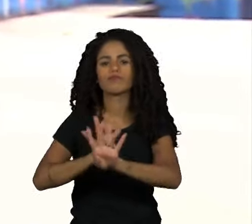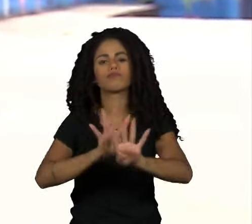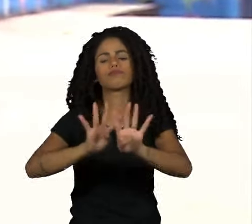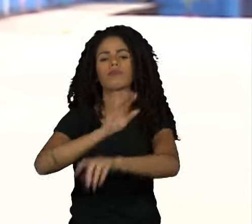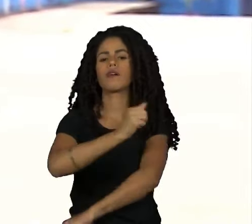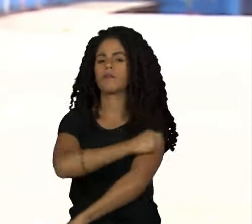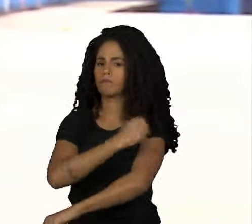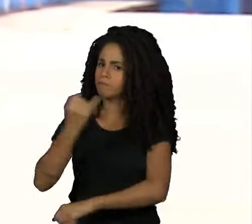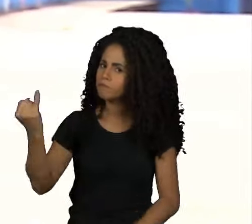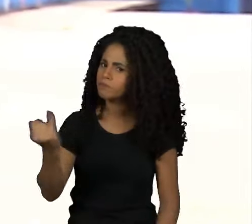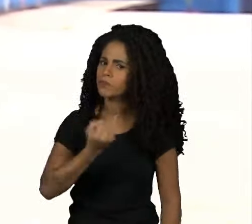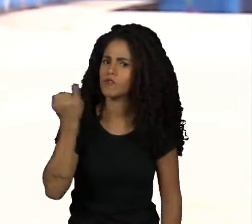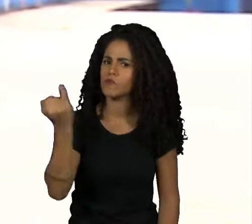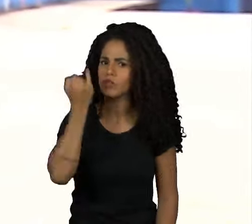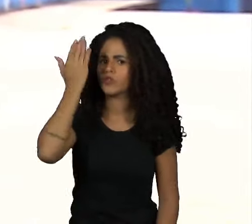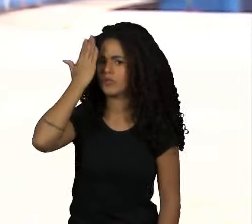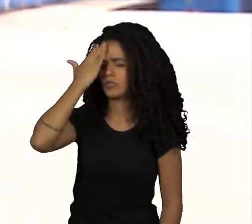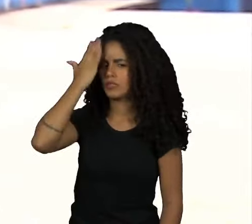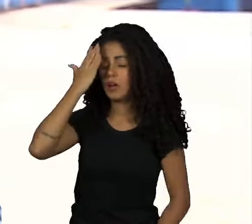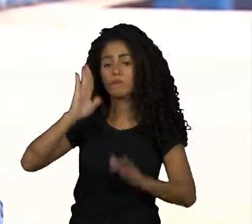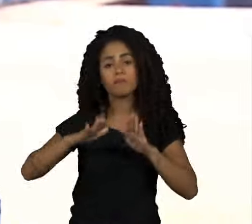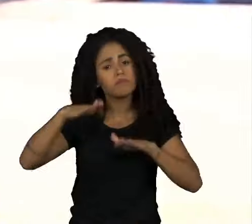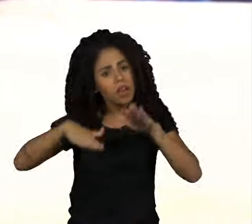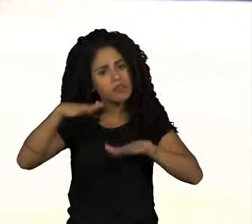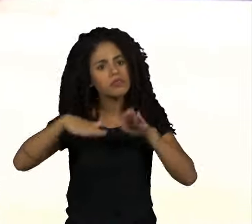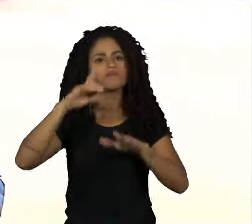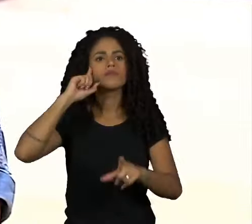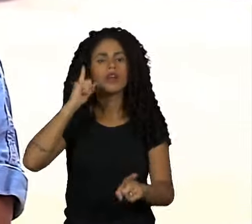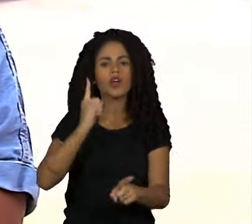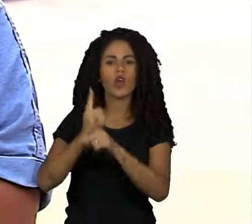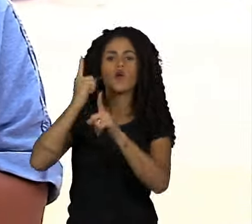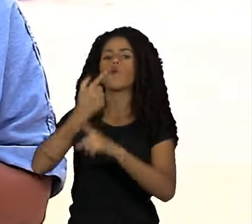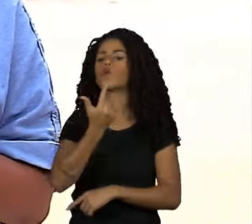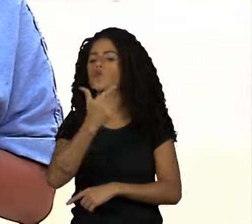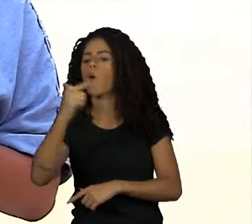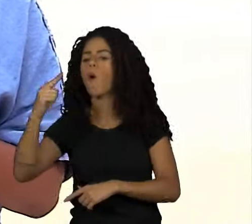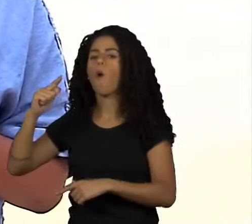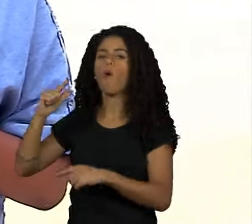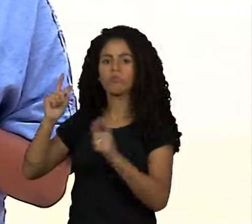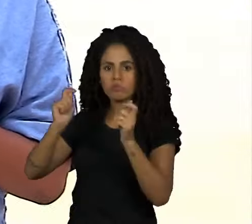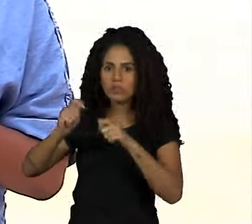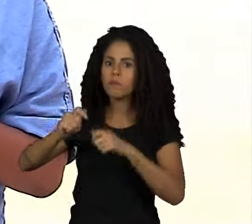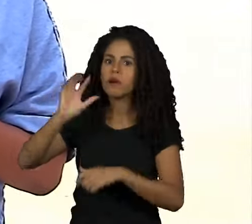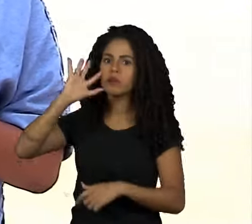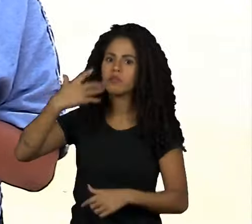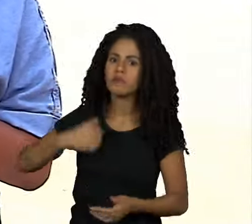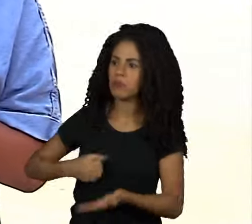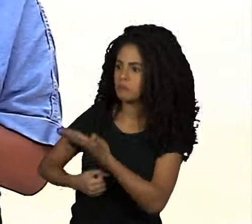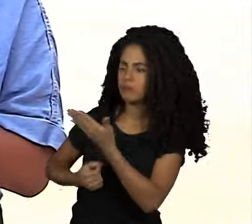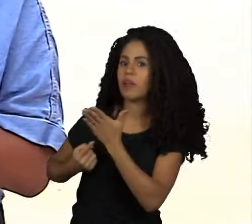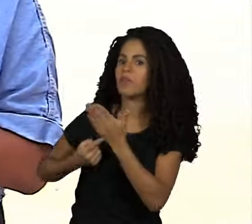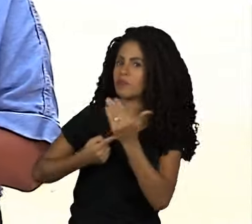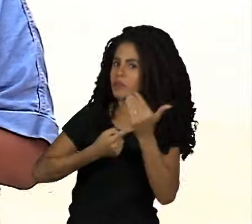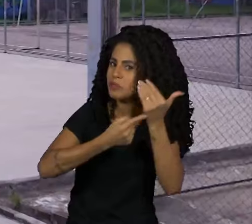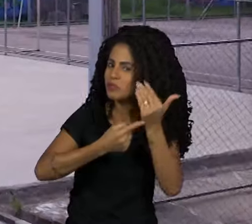muito eficientes, é claro. Muitas vezes eles encontram soluções muito mais